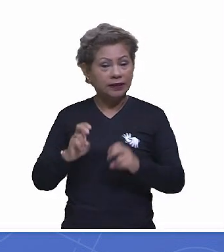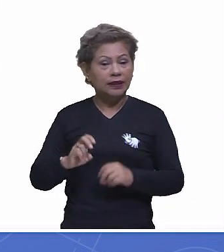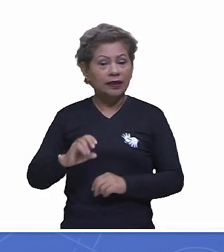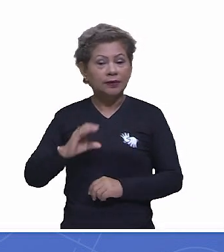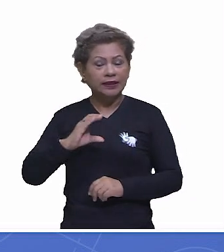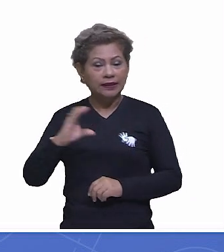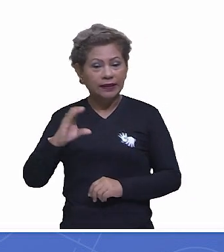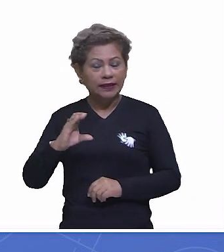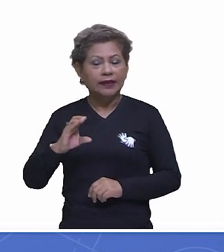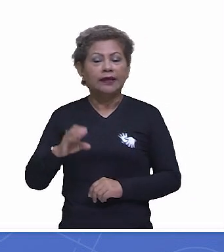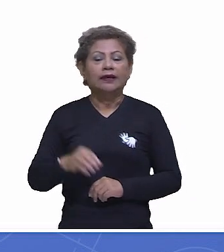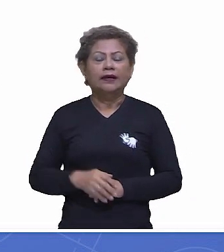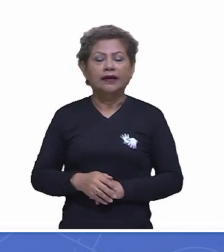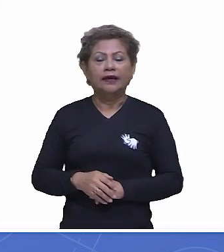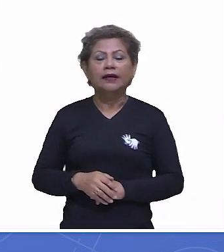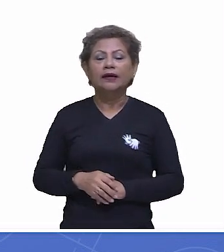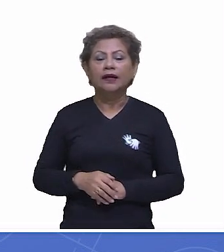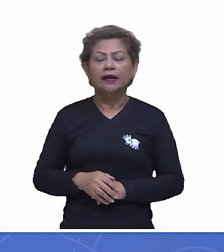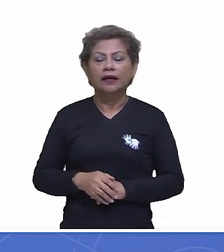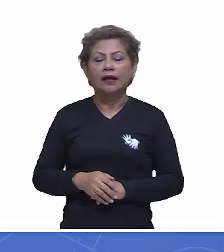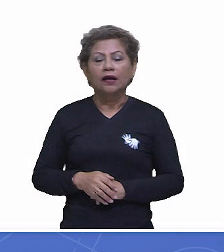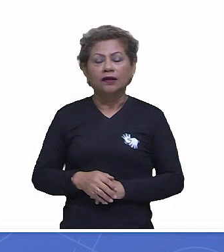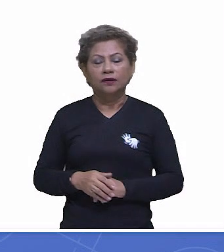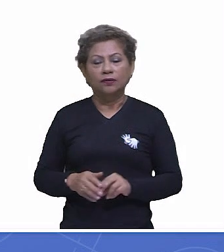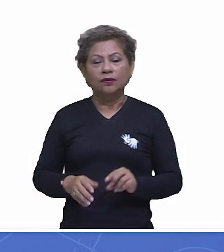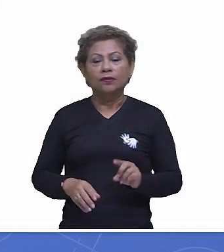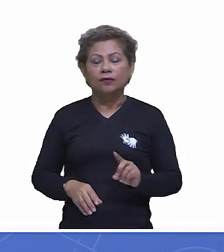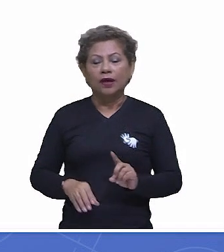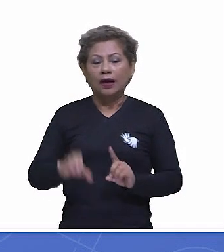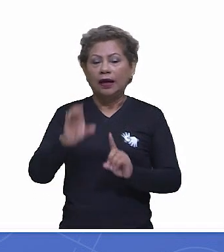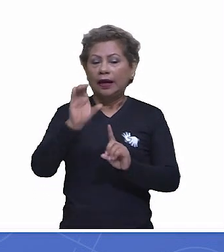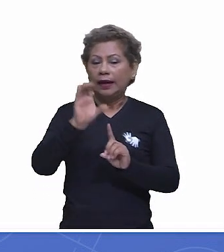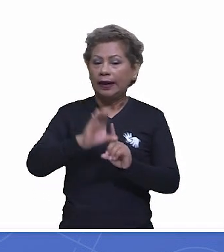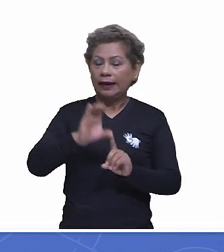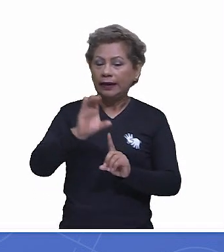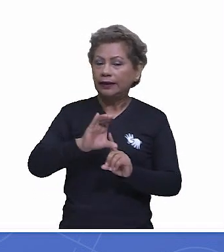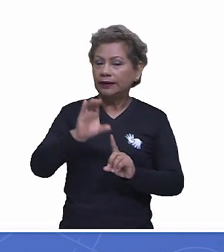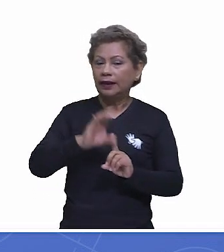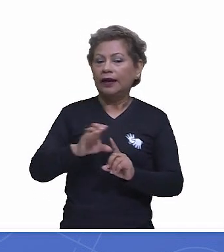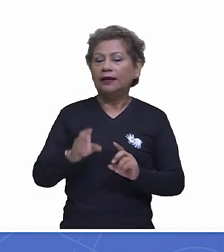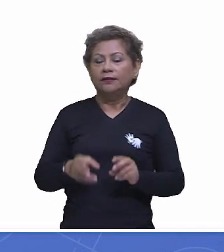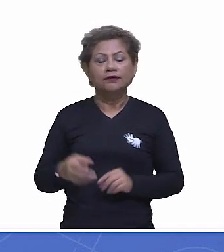died, e na letra E nós temos outra data também,